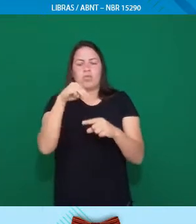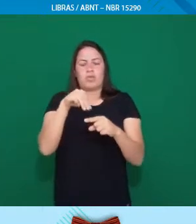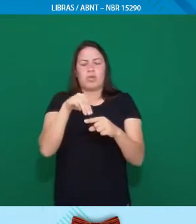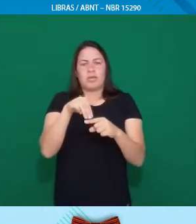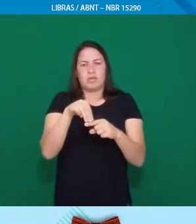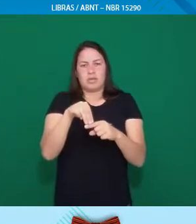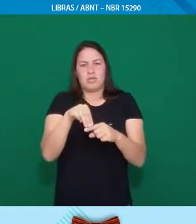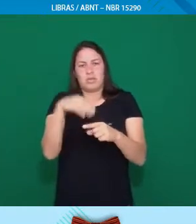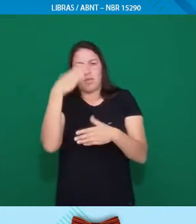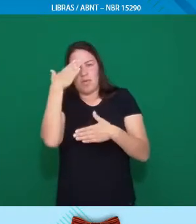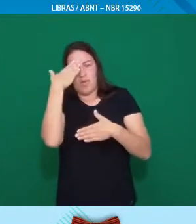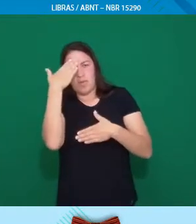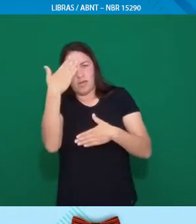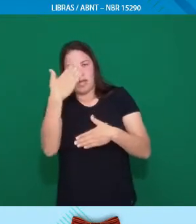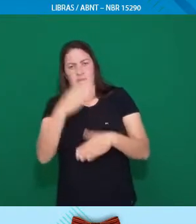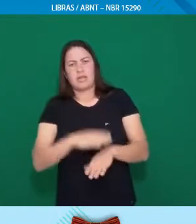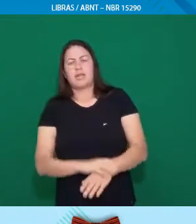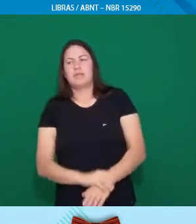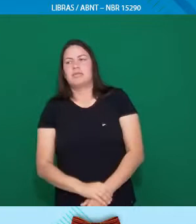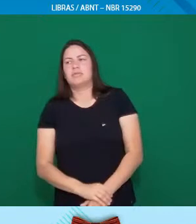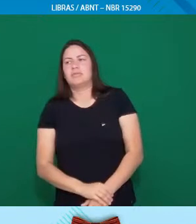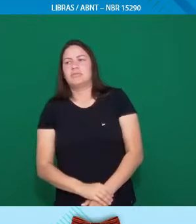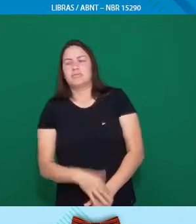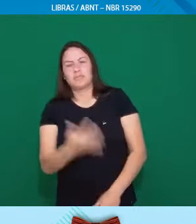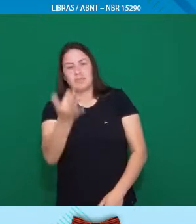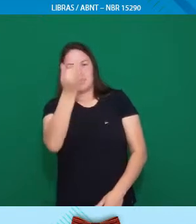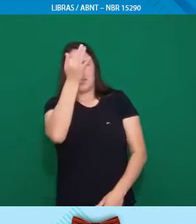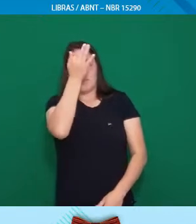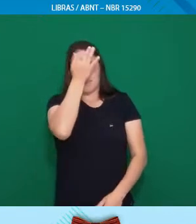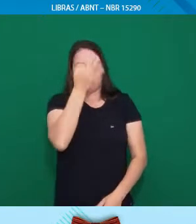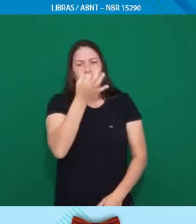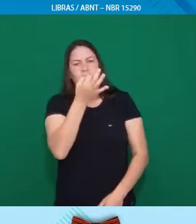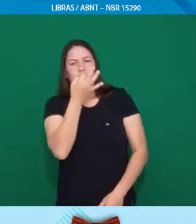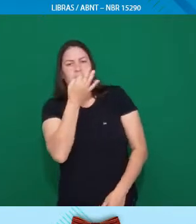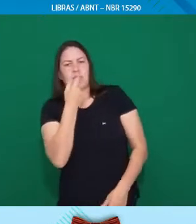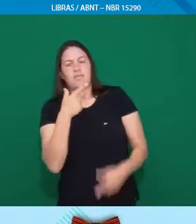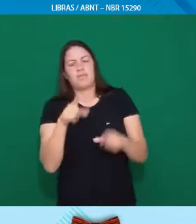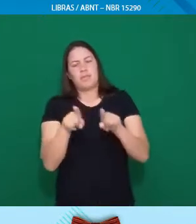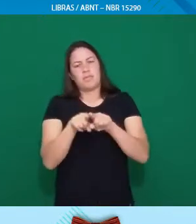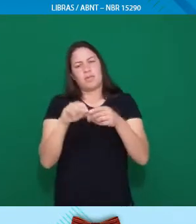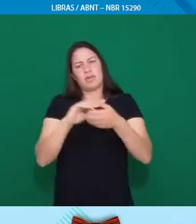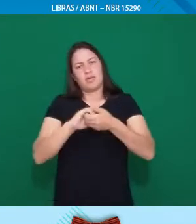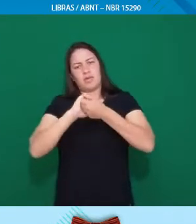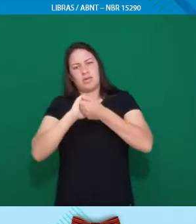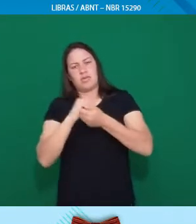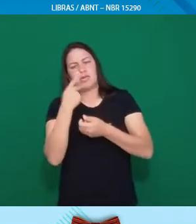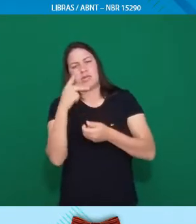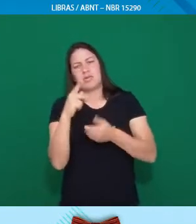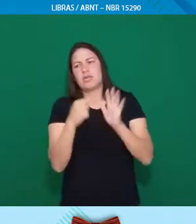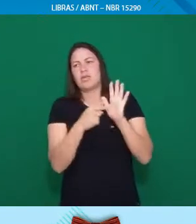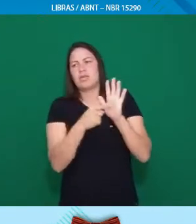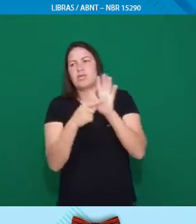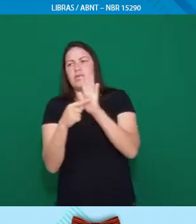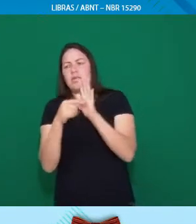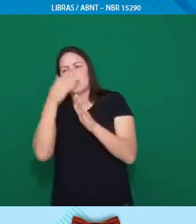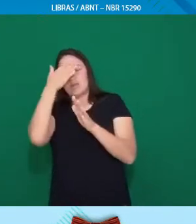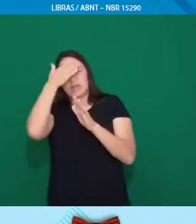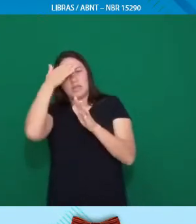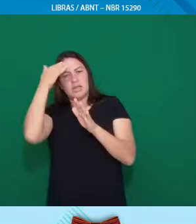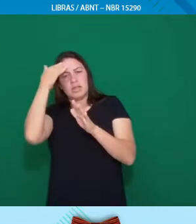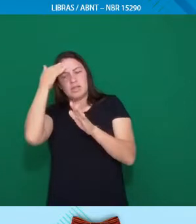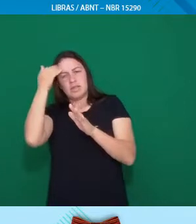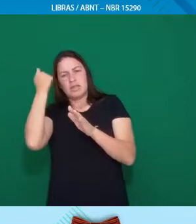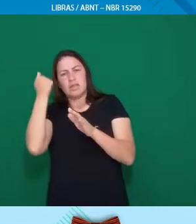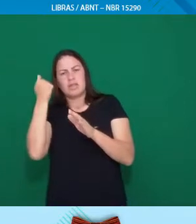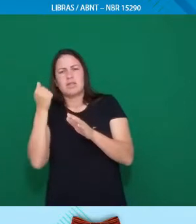obrigado os maridos Parabéns aí para o trabalho e eu não estou esquecido